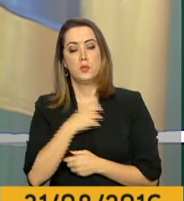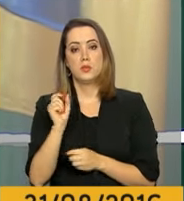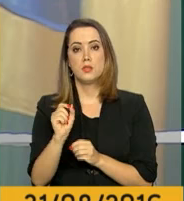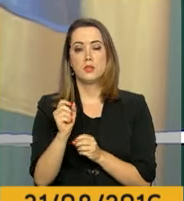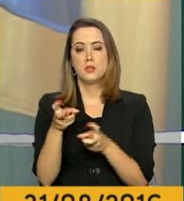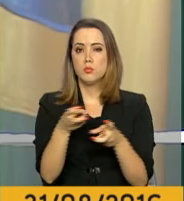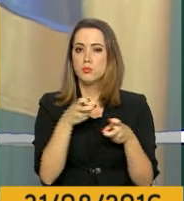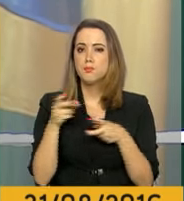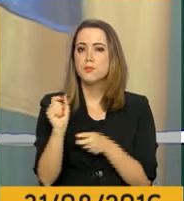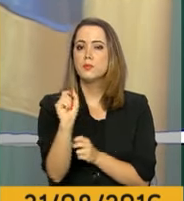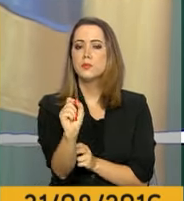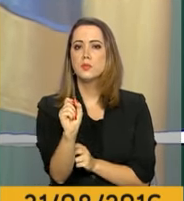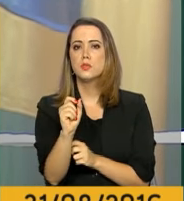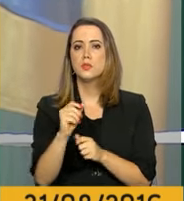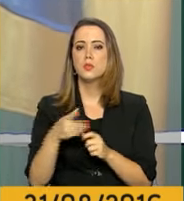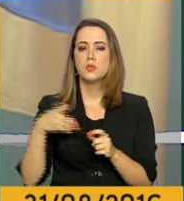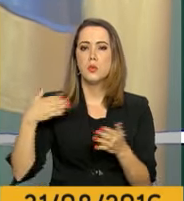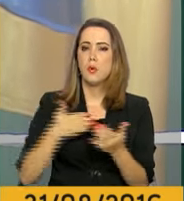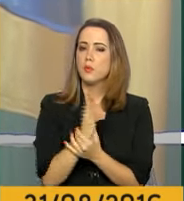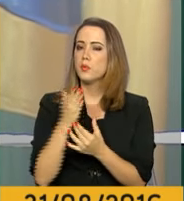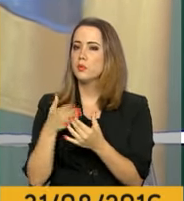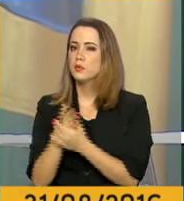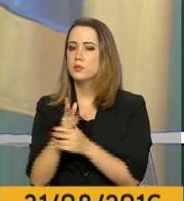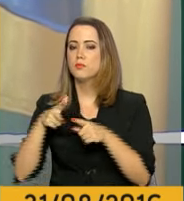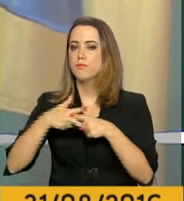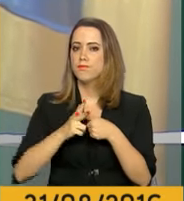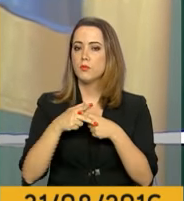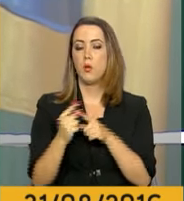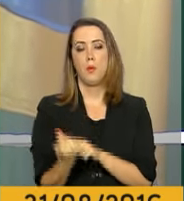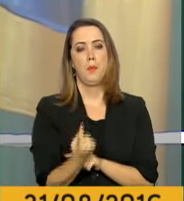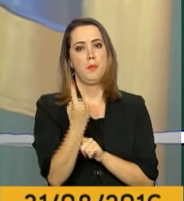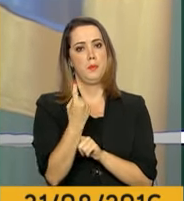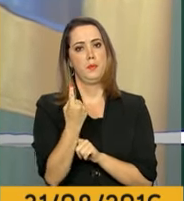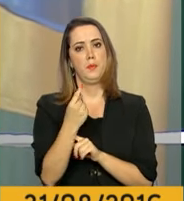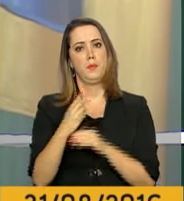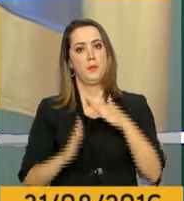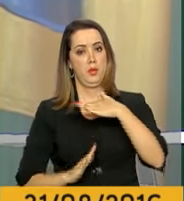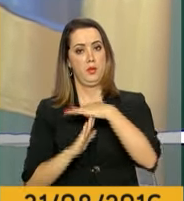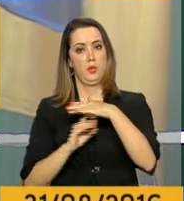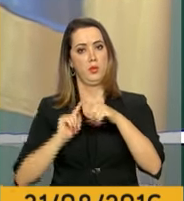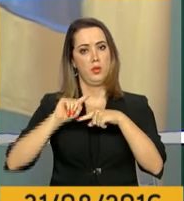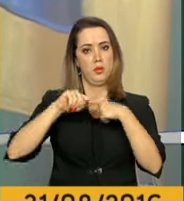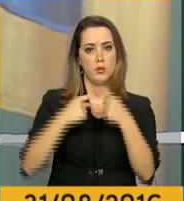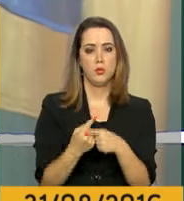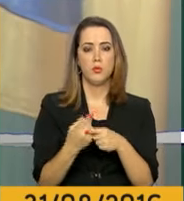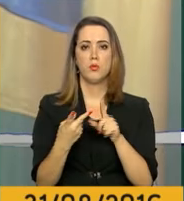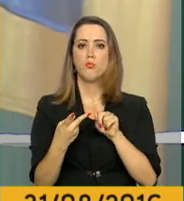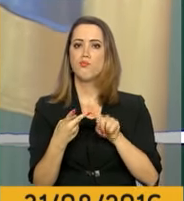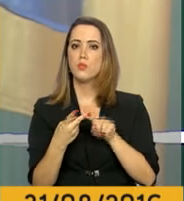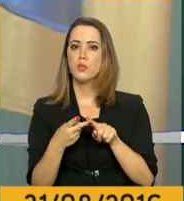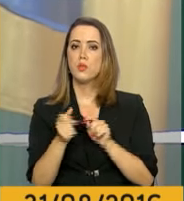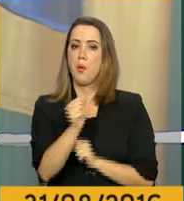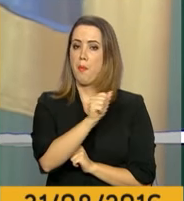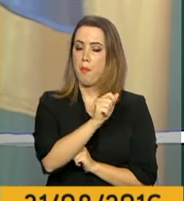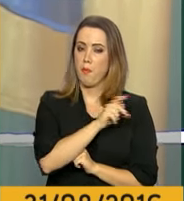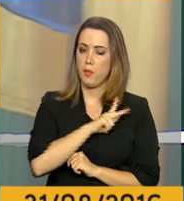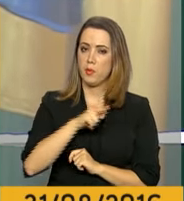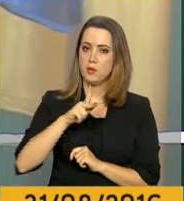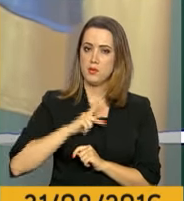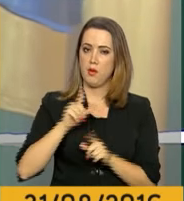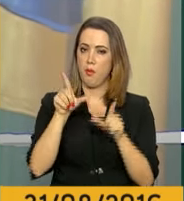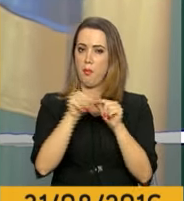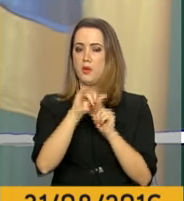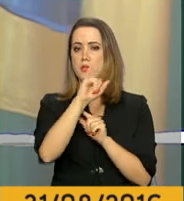a fim de fazer essas aprovações. Primeiro a do teto, depois a da Previdência, para dizer mais uma trivialidade. Vocês sabem